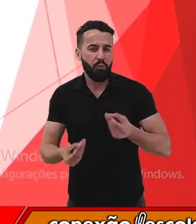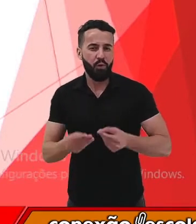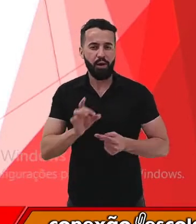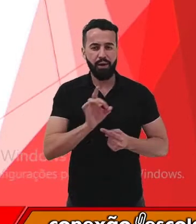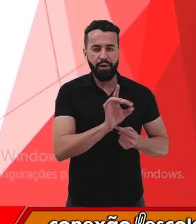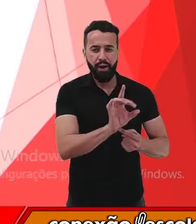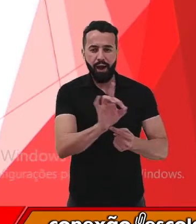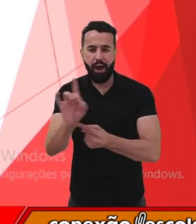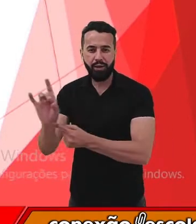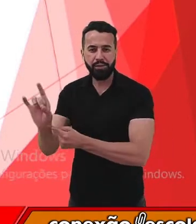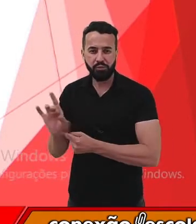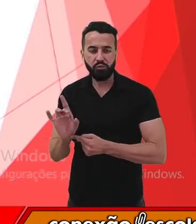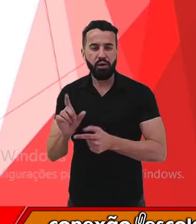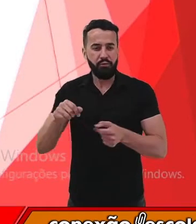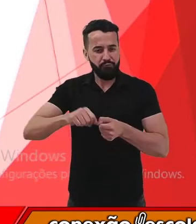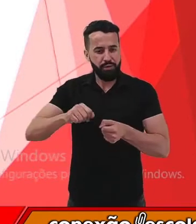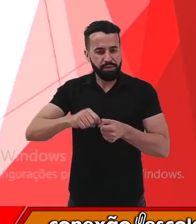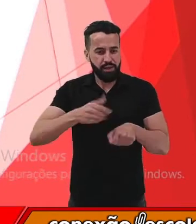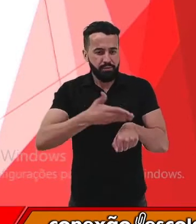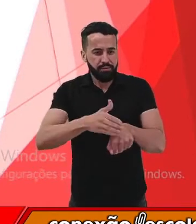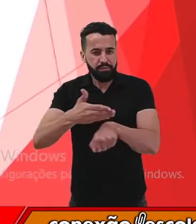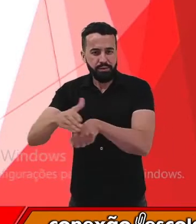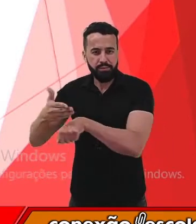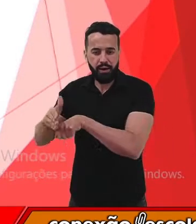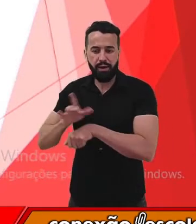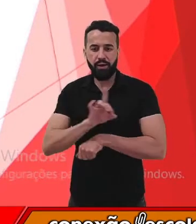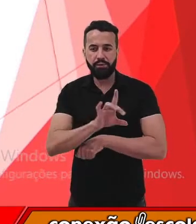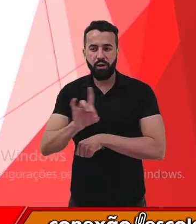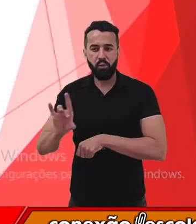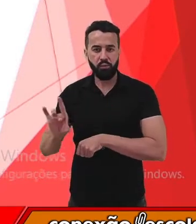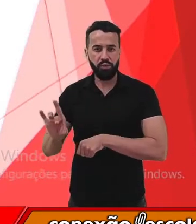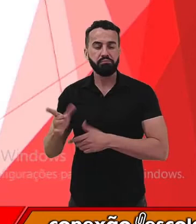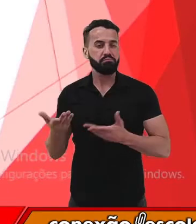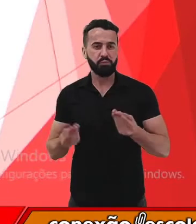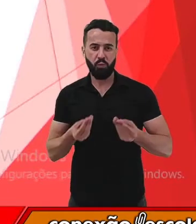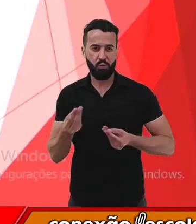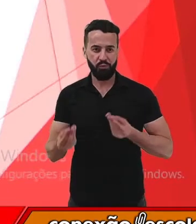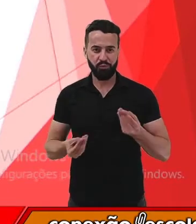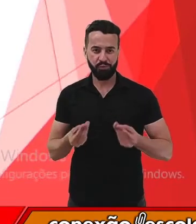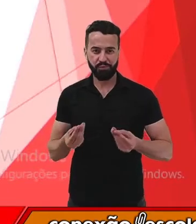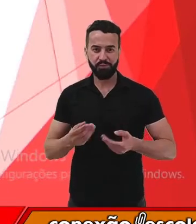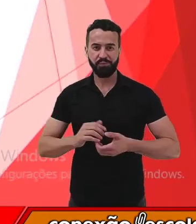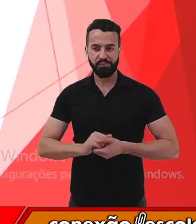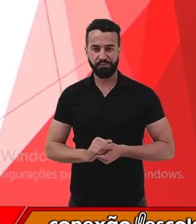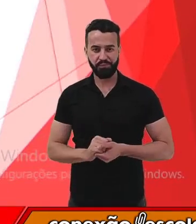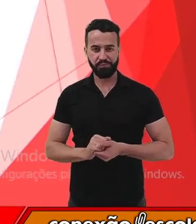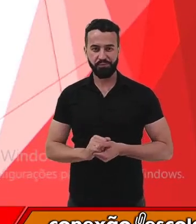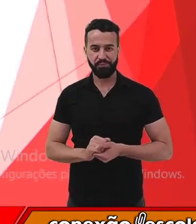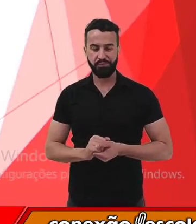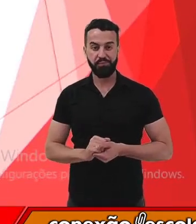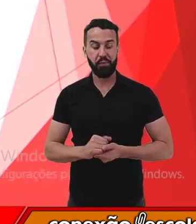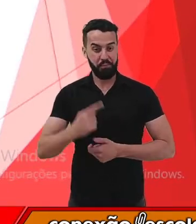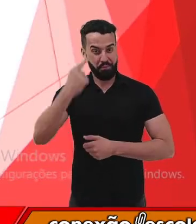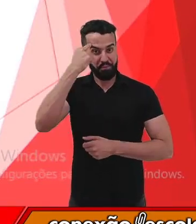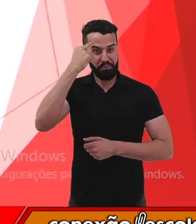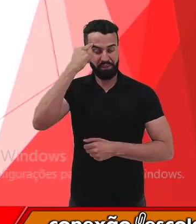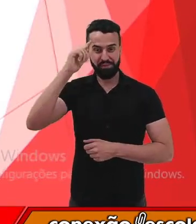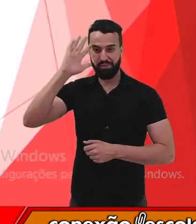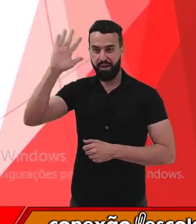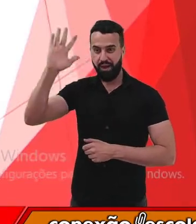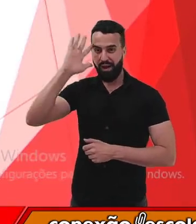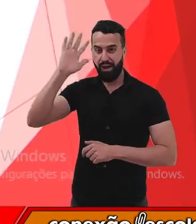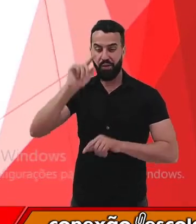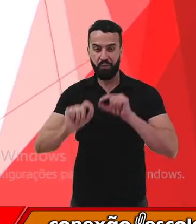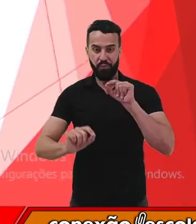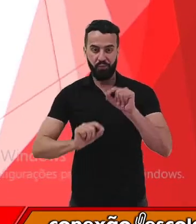para exercer bem cada uma dessas funções, né? E eu queria refletir um pouquinho